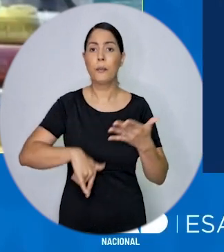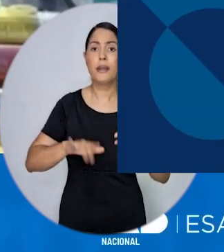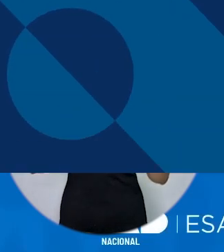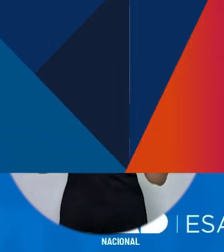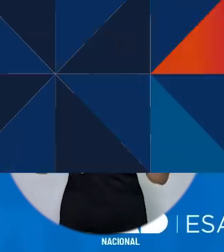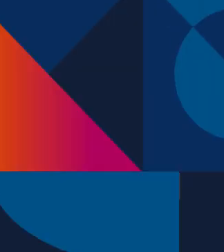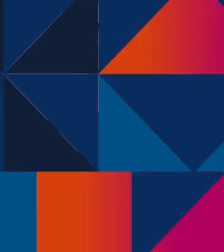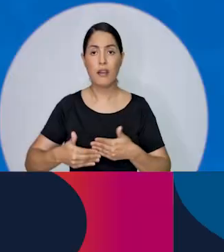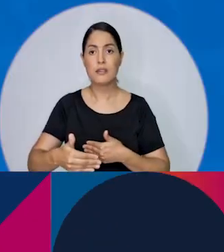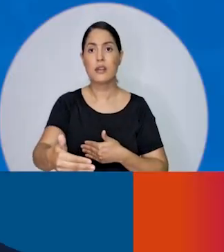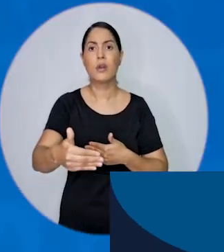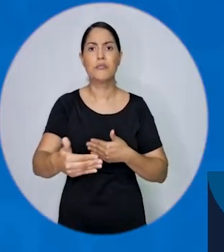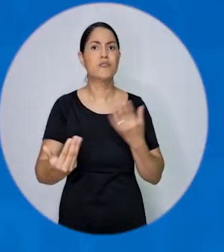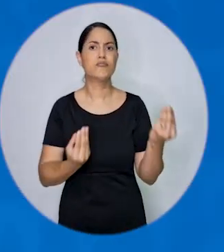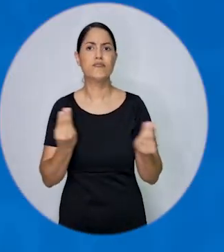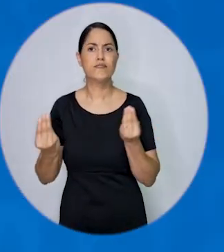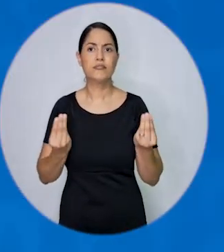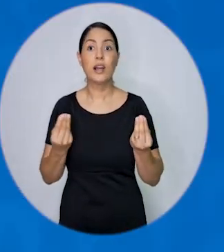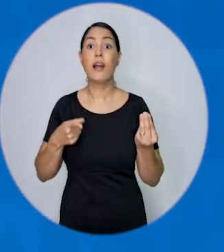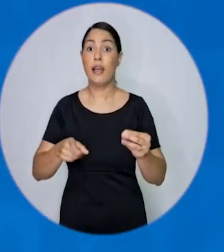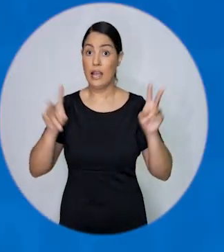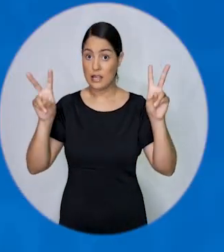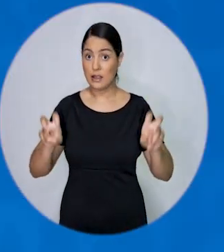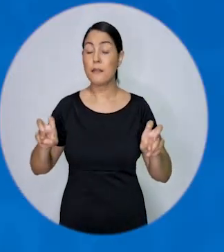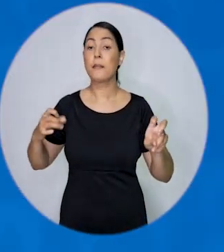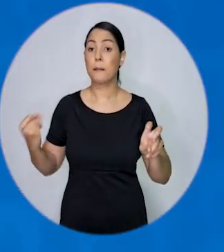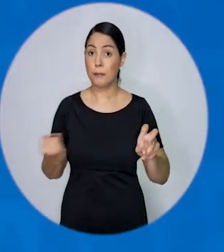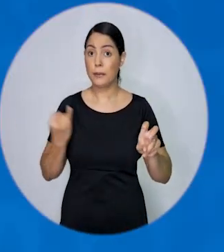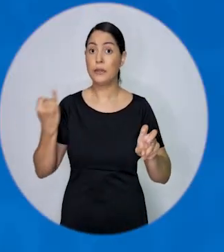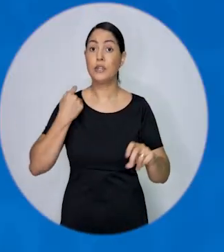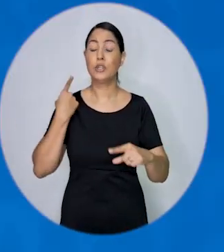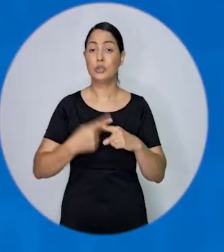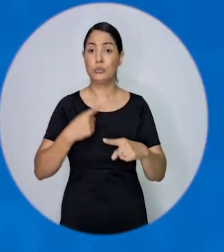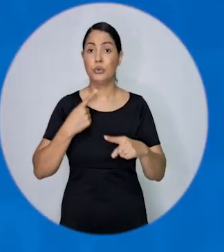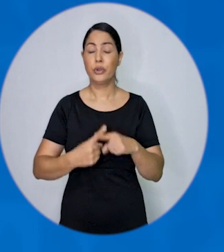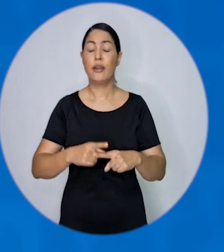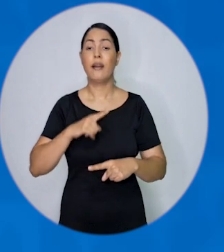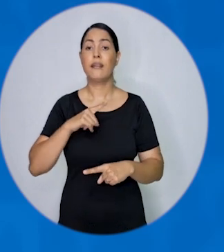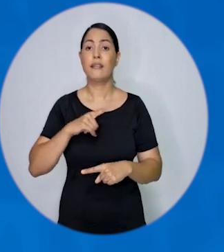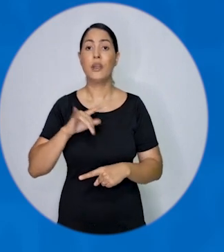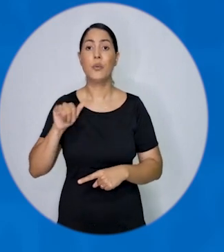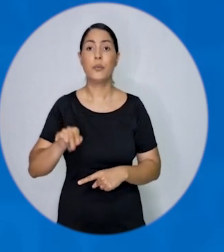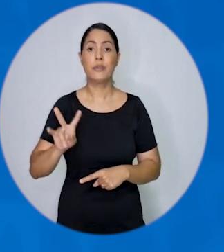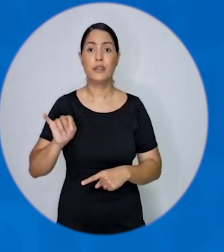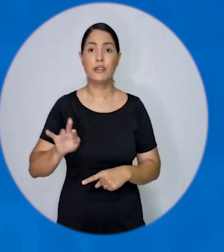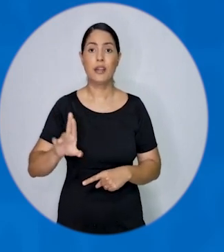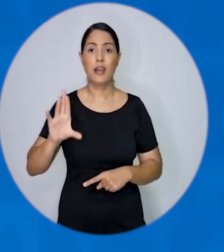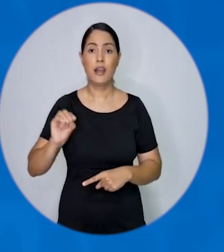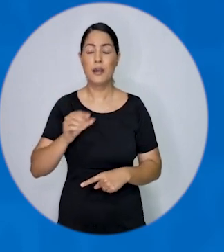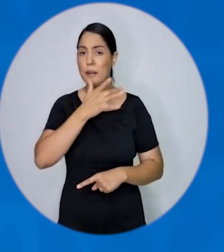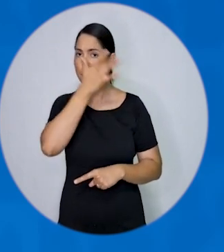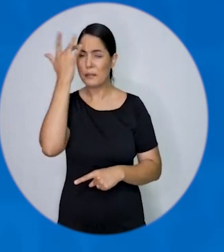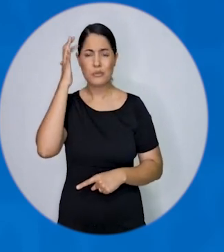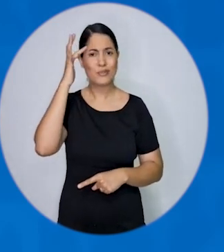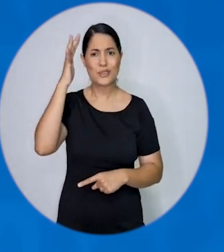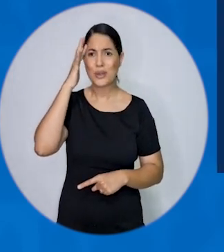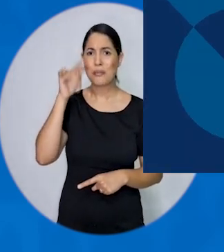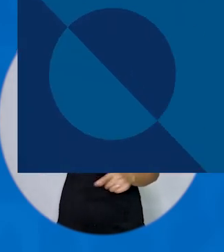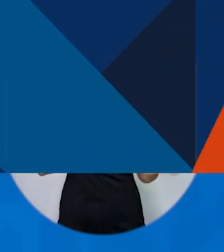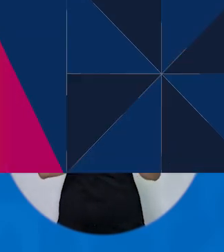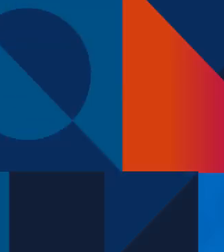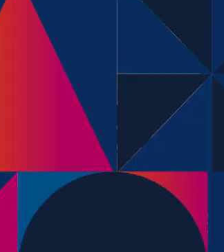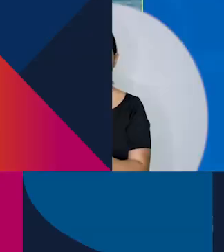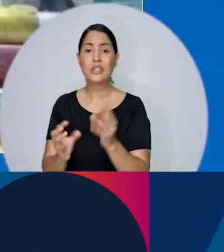o inventário. Então, como isso é tudo importante? O inventário, é muito comum que que as pessoas não tenham